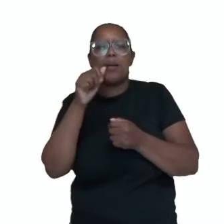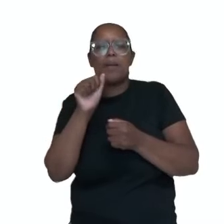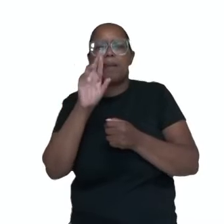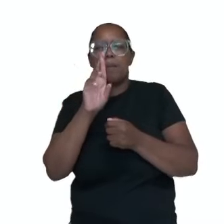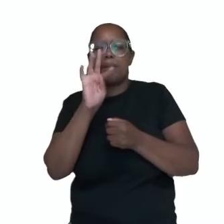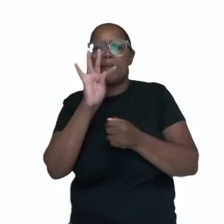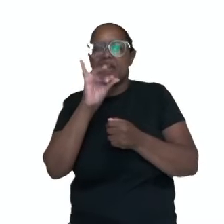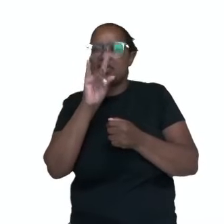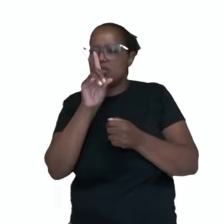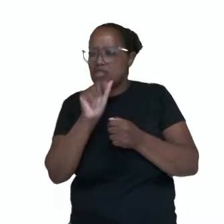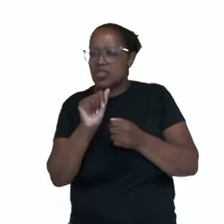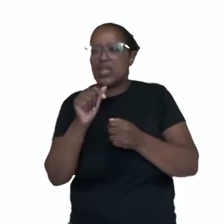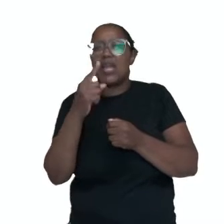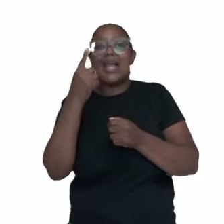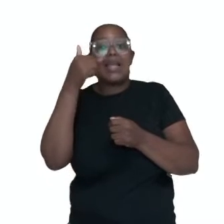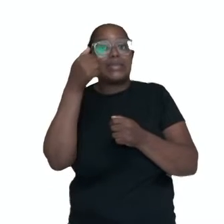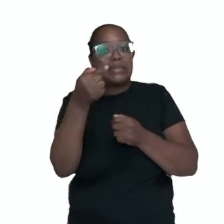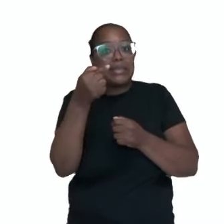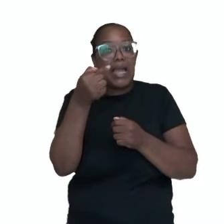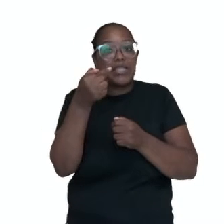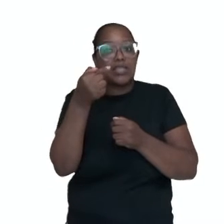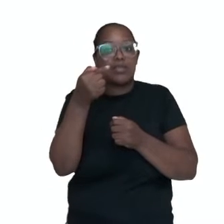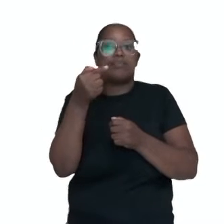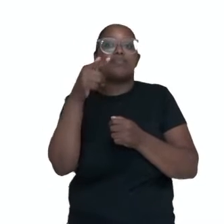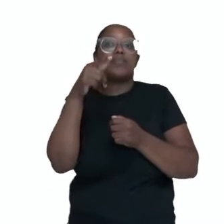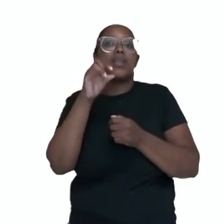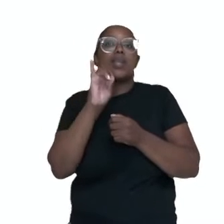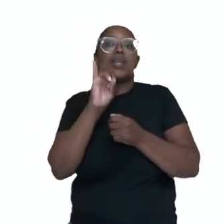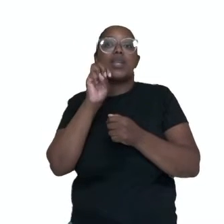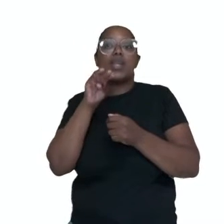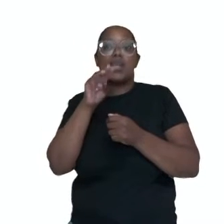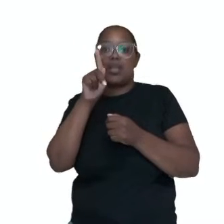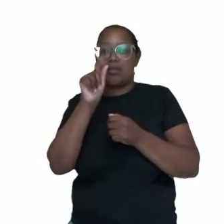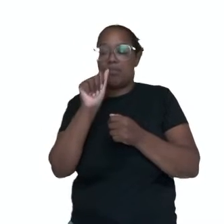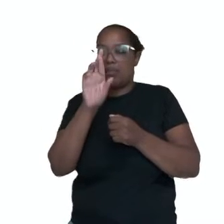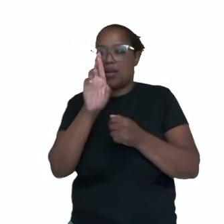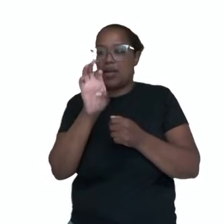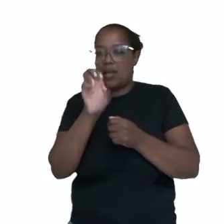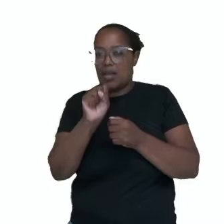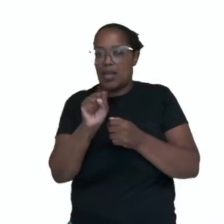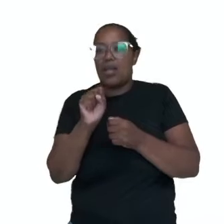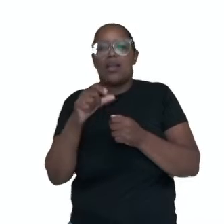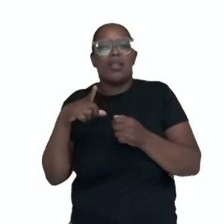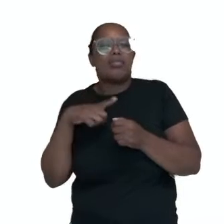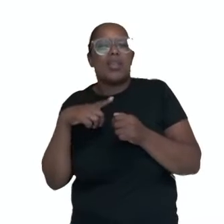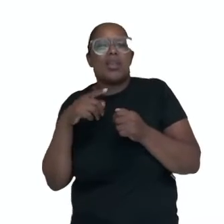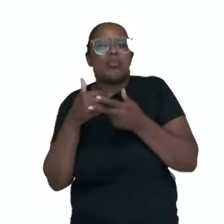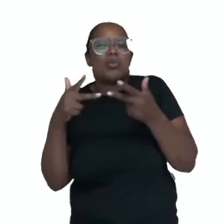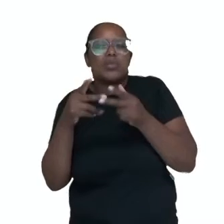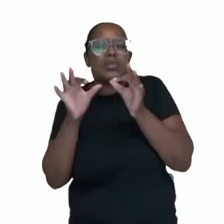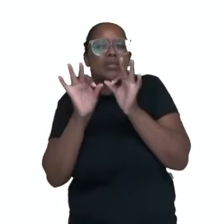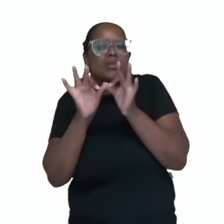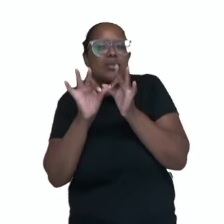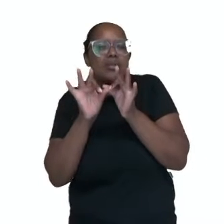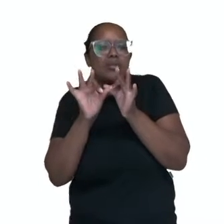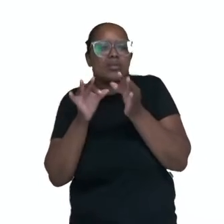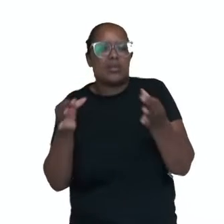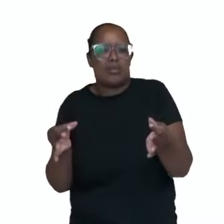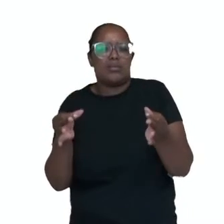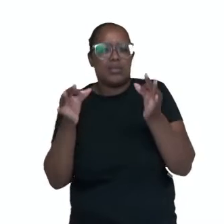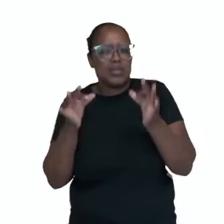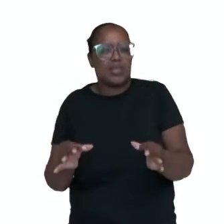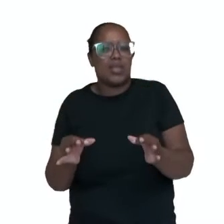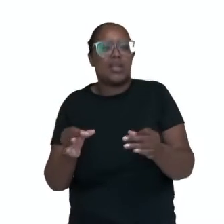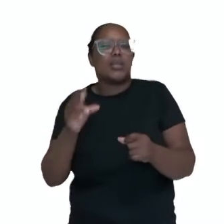em sets ímpares. Os torneios no âmbito nacional possuem o padrão de disputa com um melhor